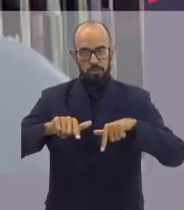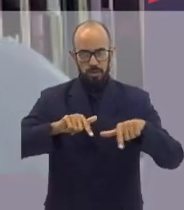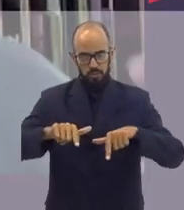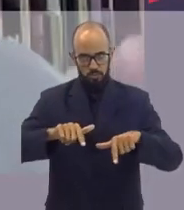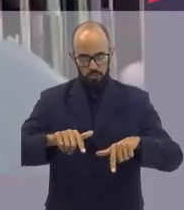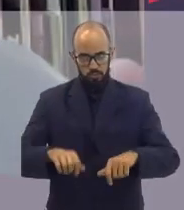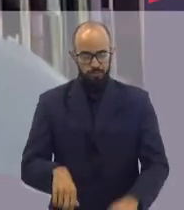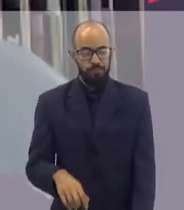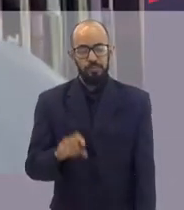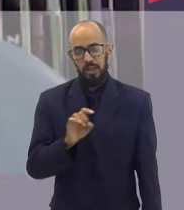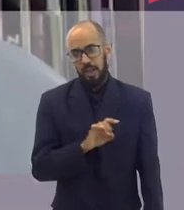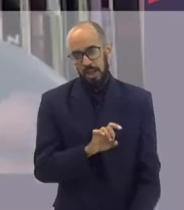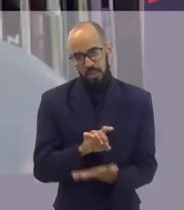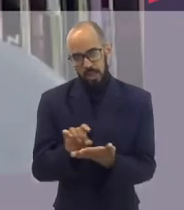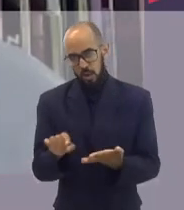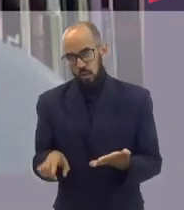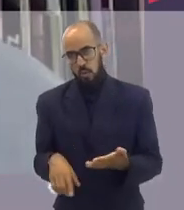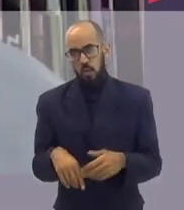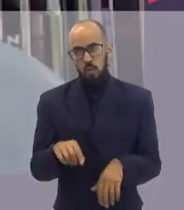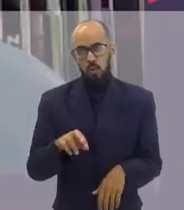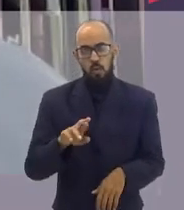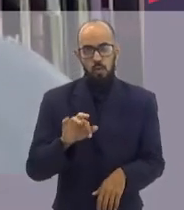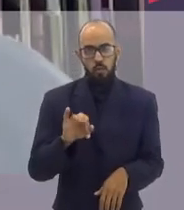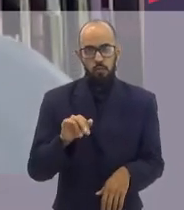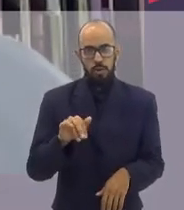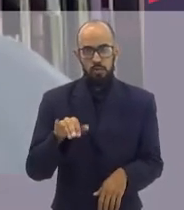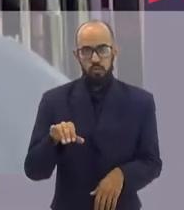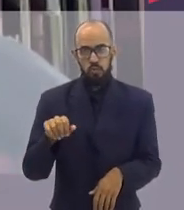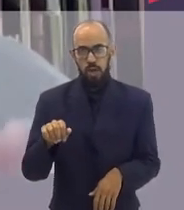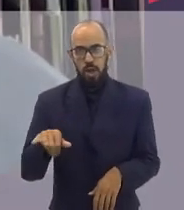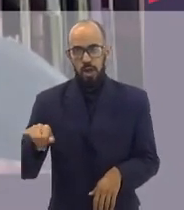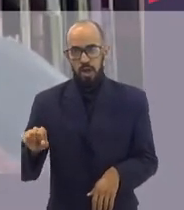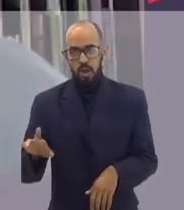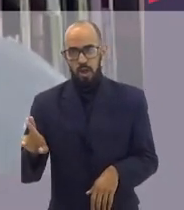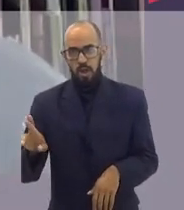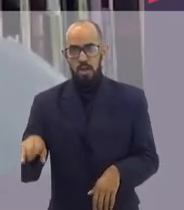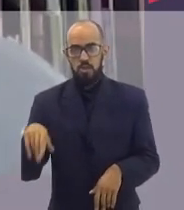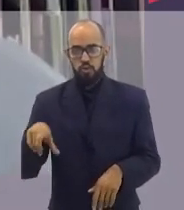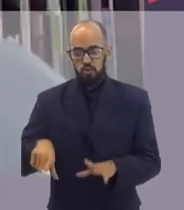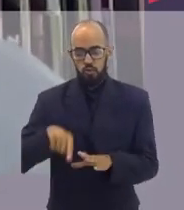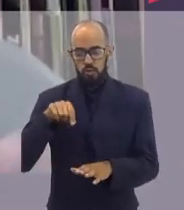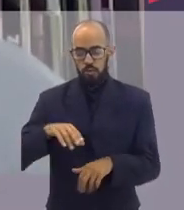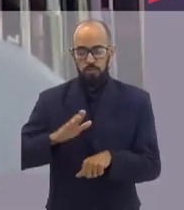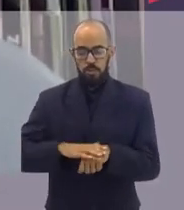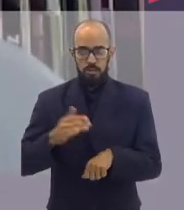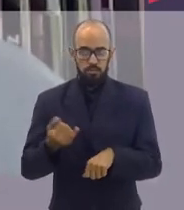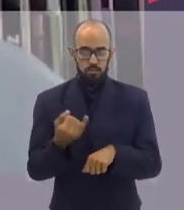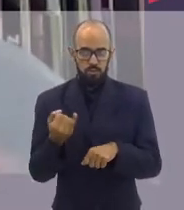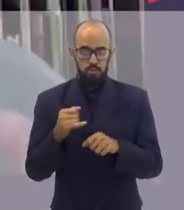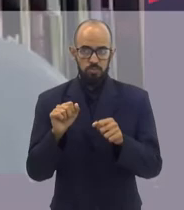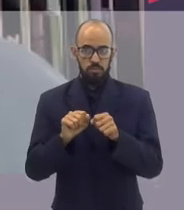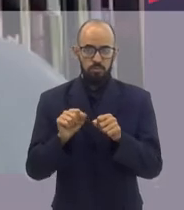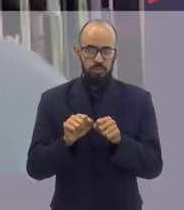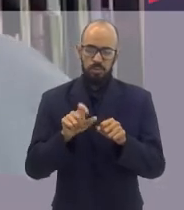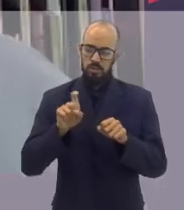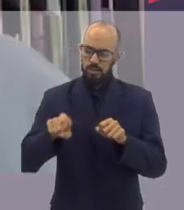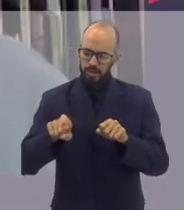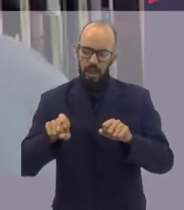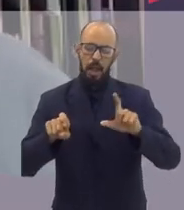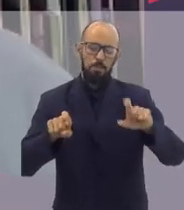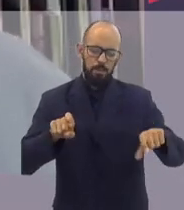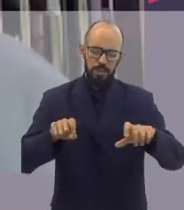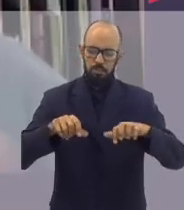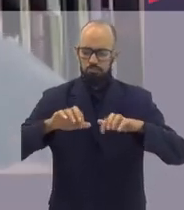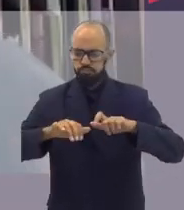o François escolheu a fase mais importante para representar de uma maneira que possa fazer um jogo de ação, de clicar,